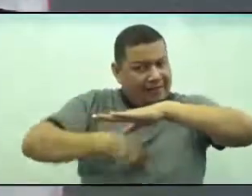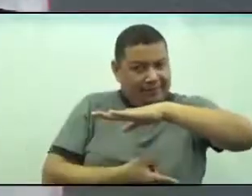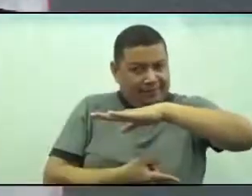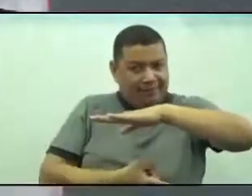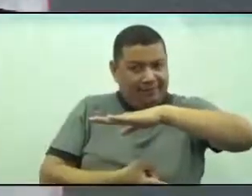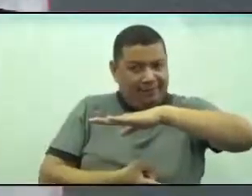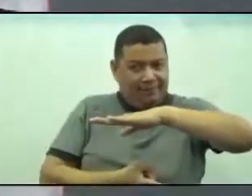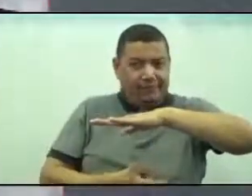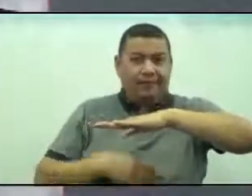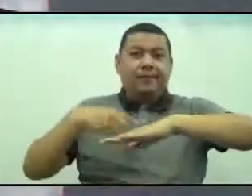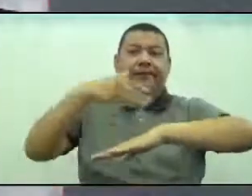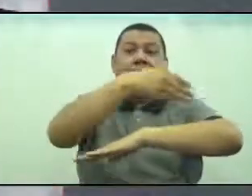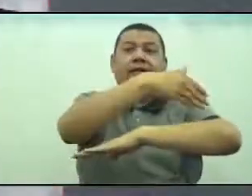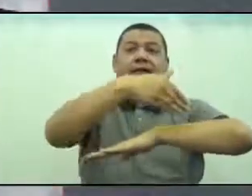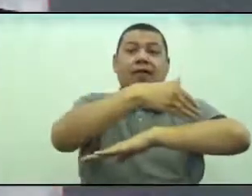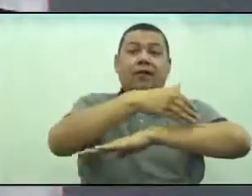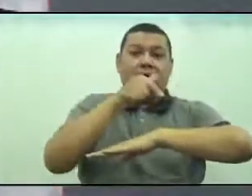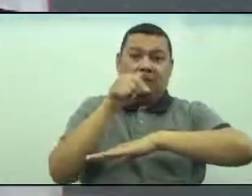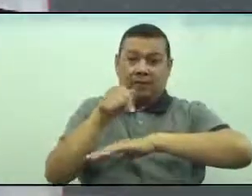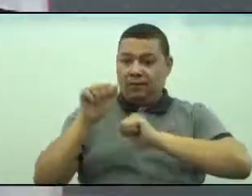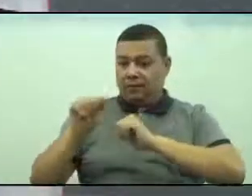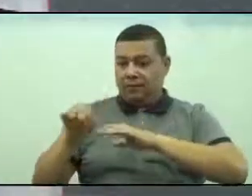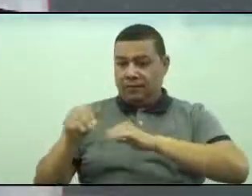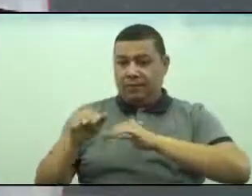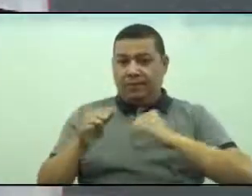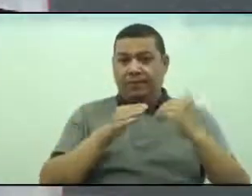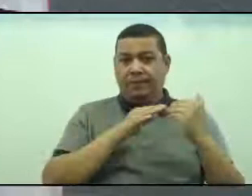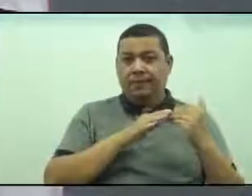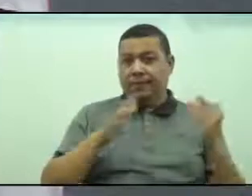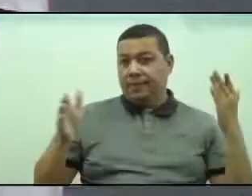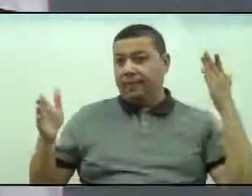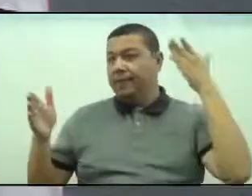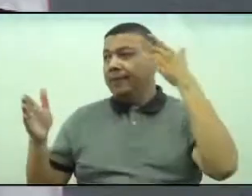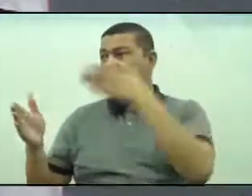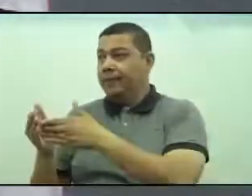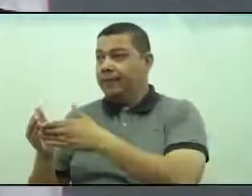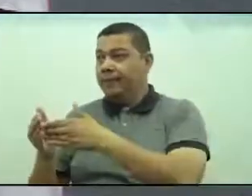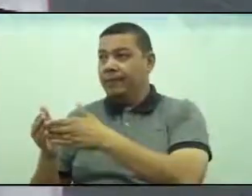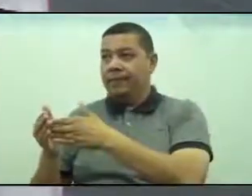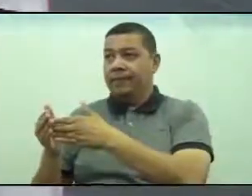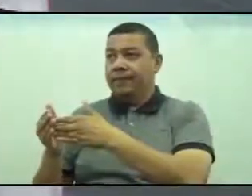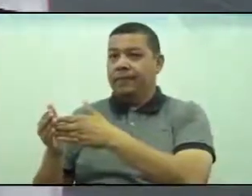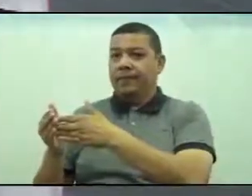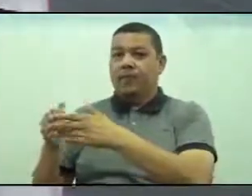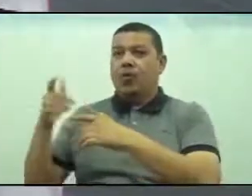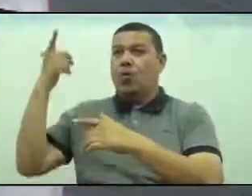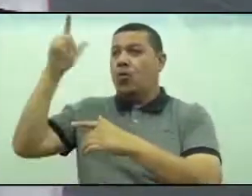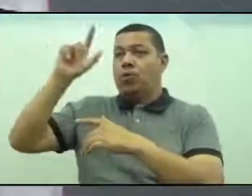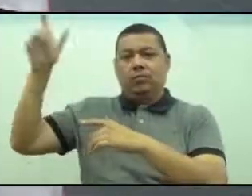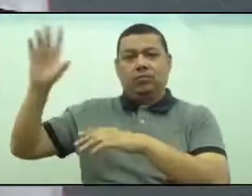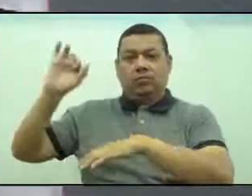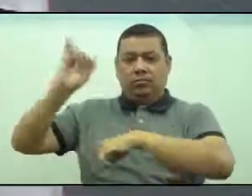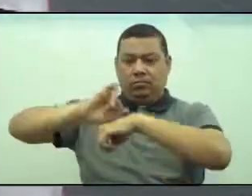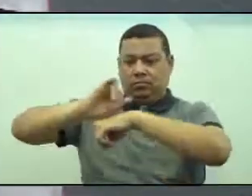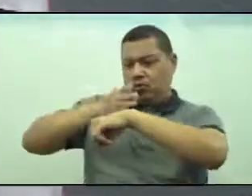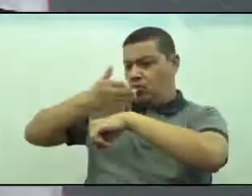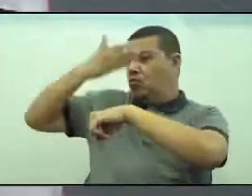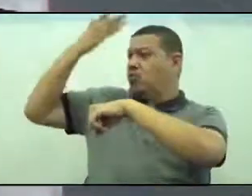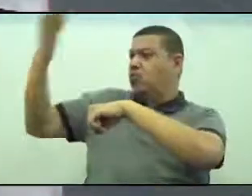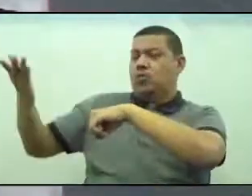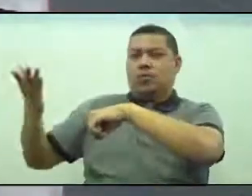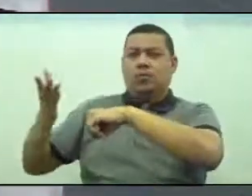Avenida 7 de Setembro, que também está para retornar, e vai até o outro lado da cidade. Na hora que isso tudo